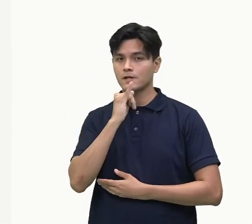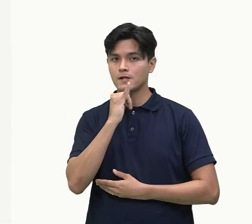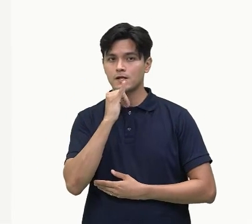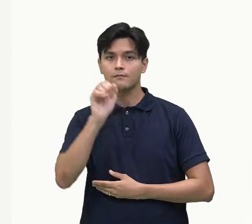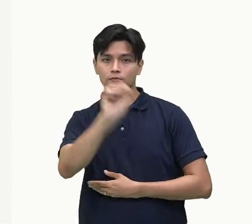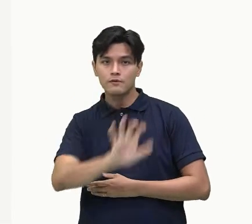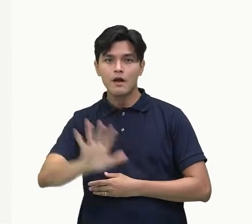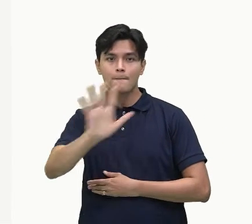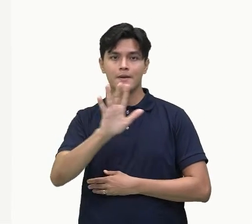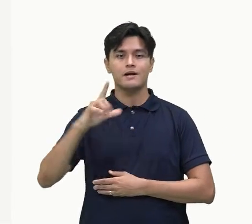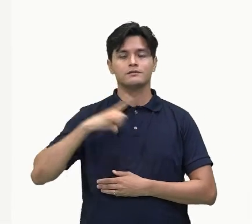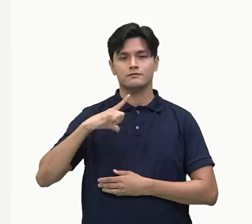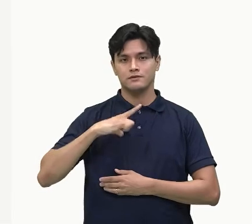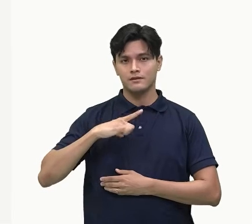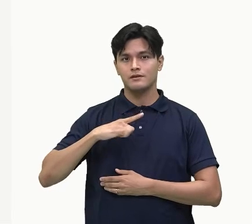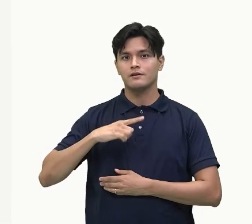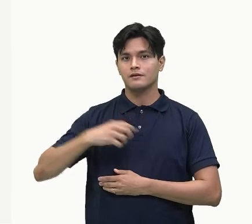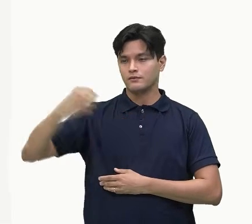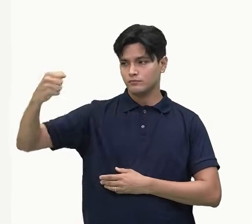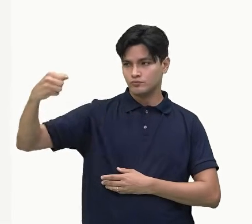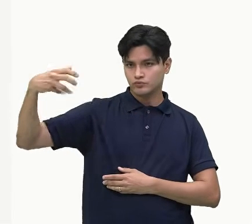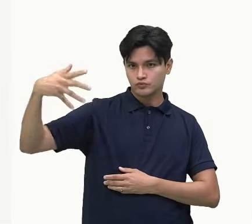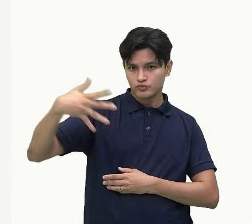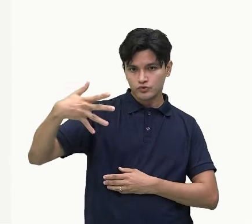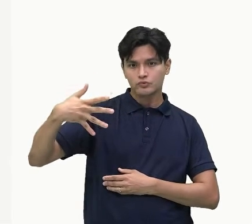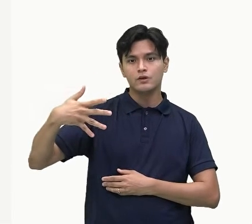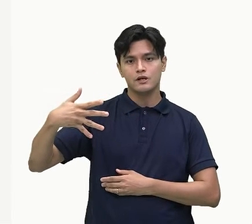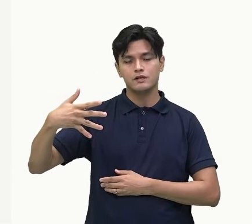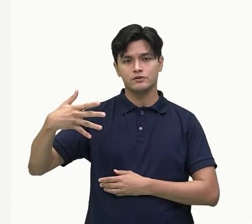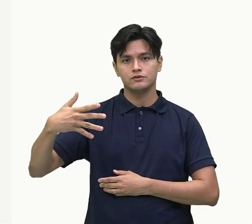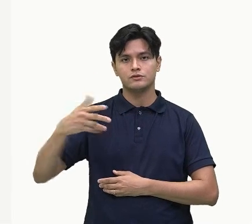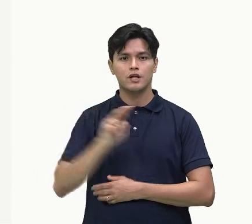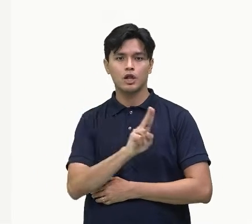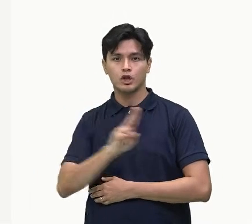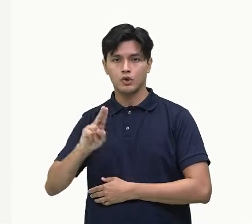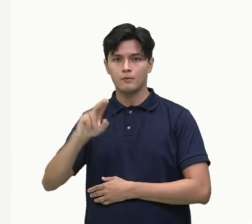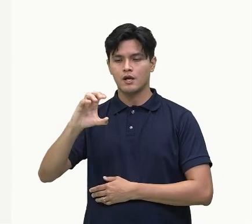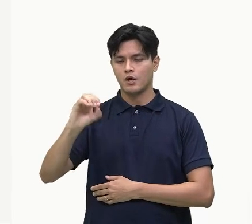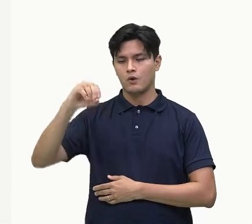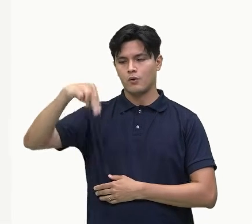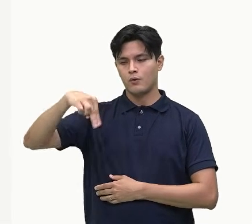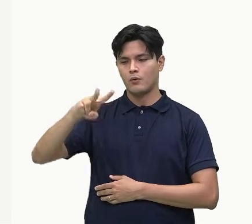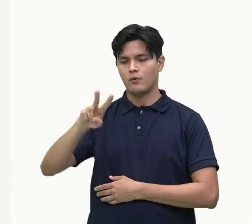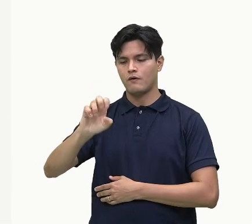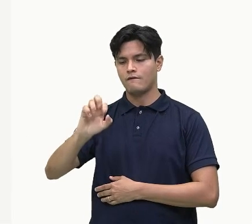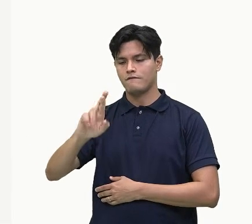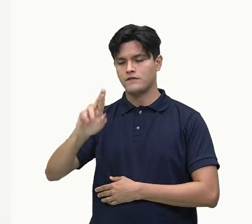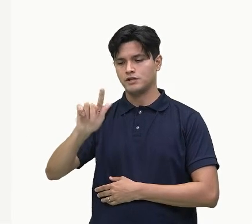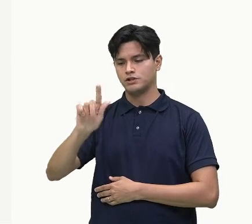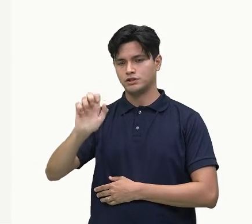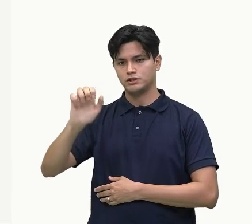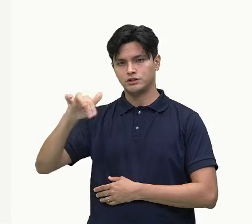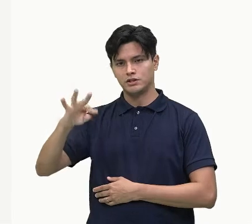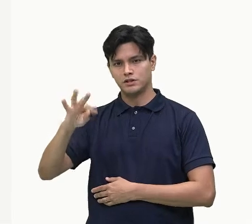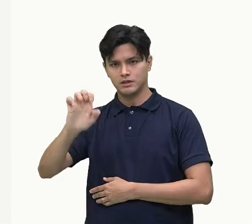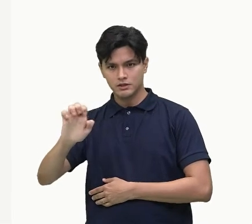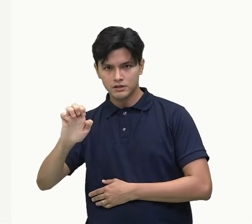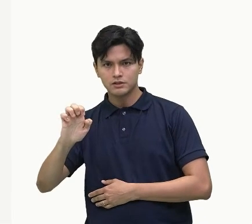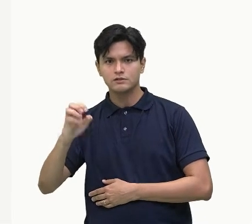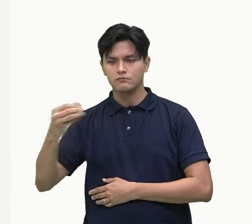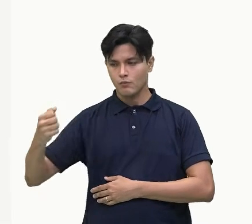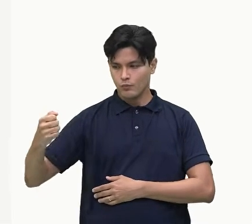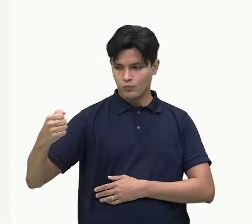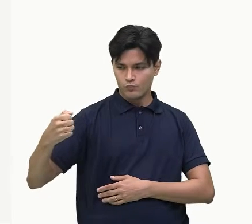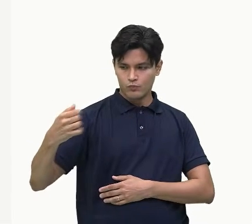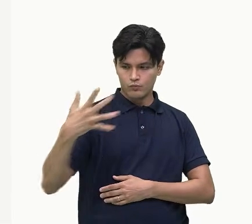um feixe de luz que a gente está chamando de cônico convergente. Os raios de luz convergem para